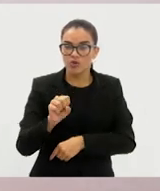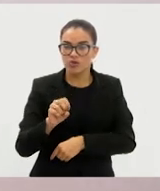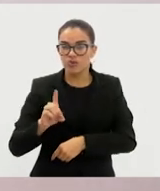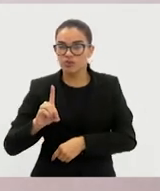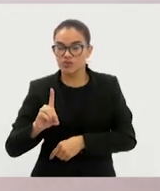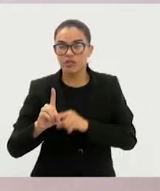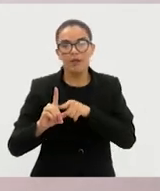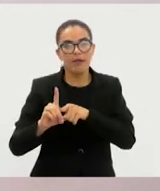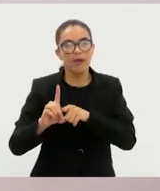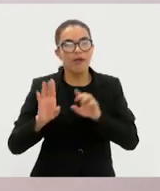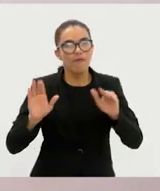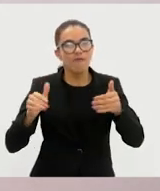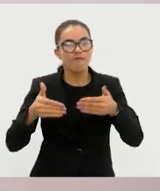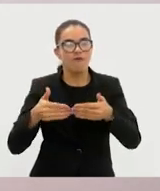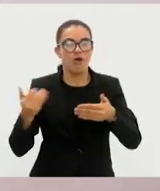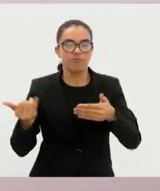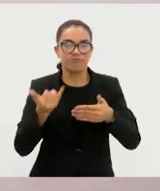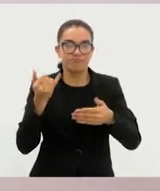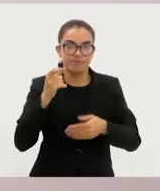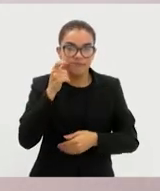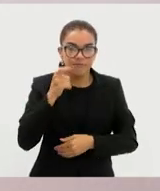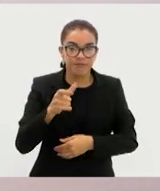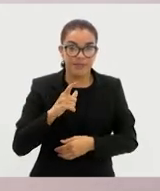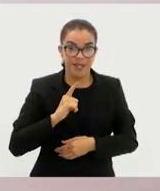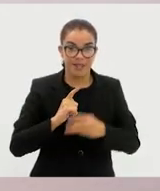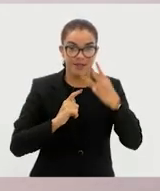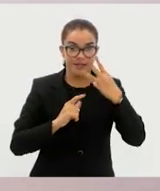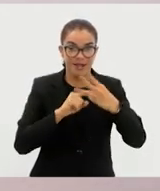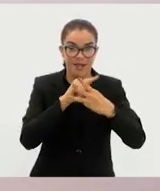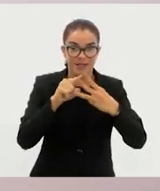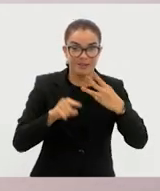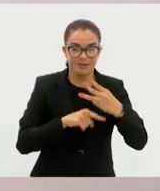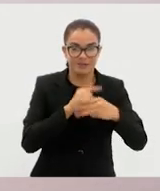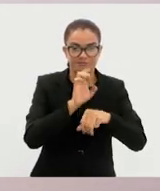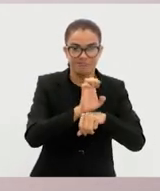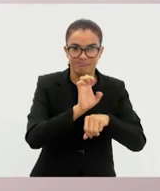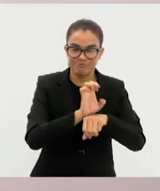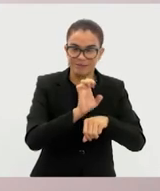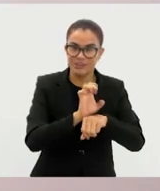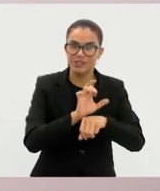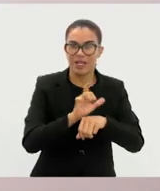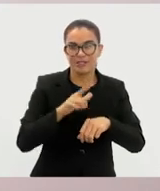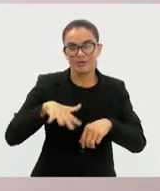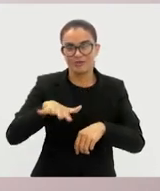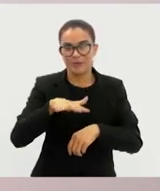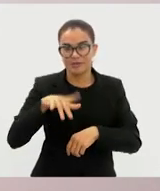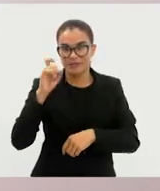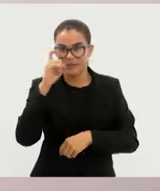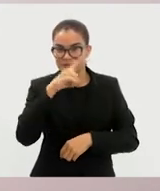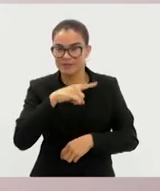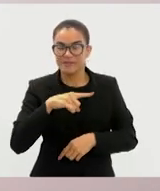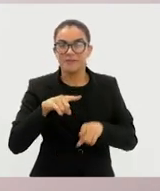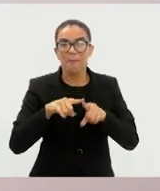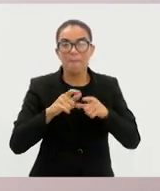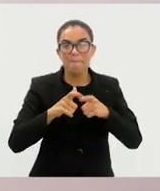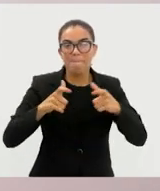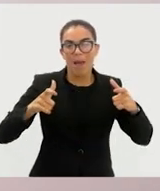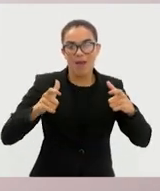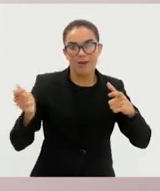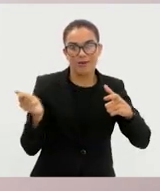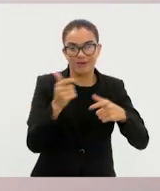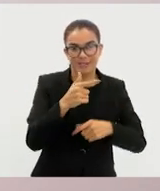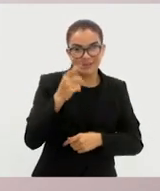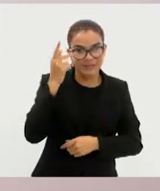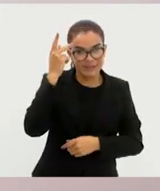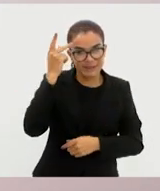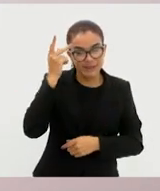é um fórum bastante interessante, porque tem três estados em regime, né? E tem o estado que tem a maior dívida, que é São Paulo. Então, assim, é um fórum